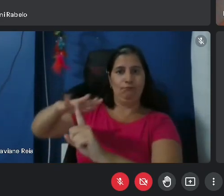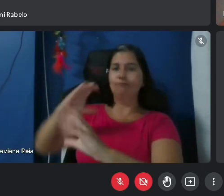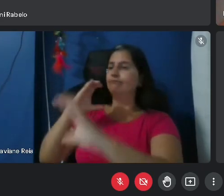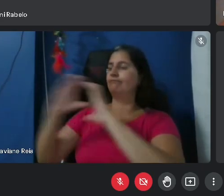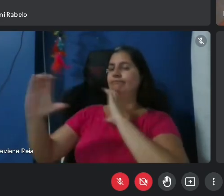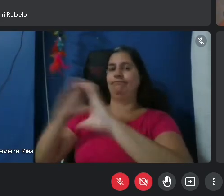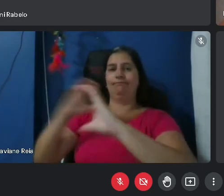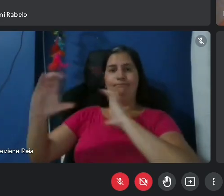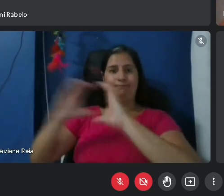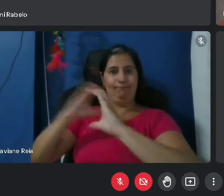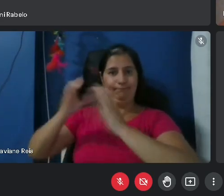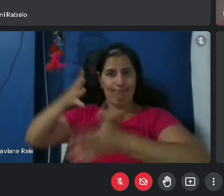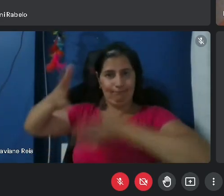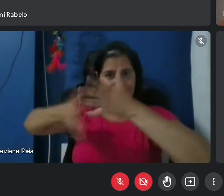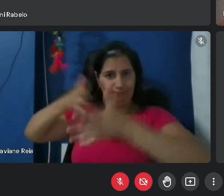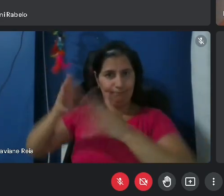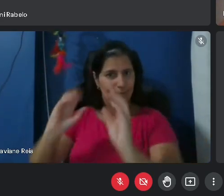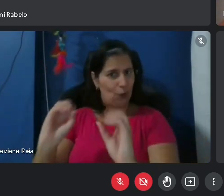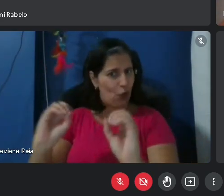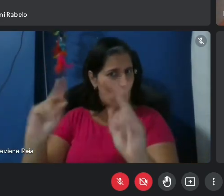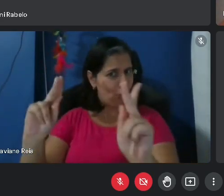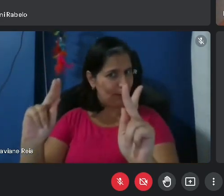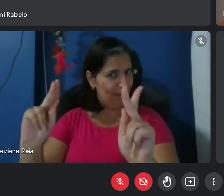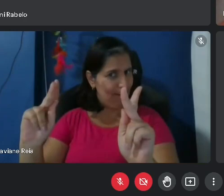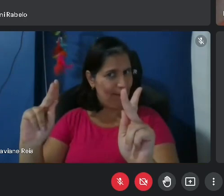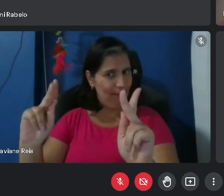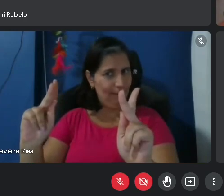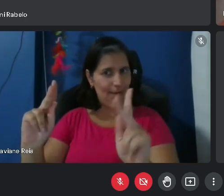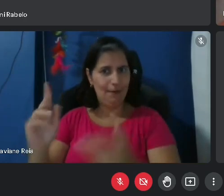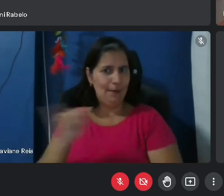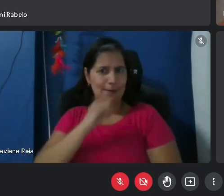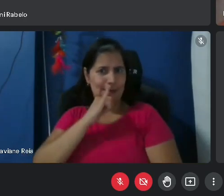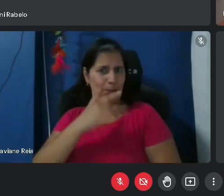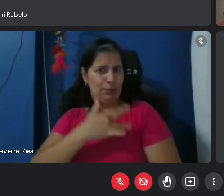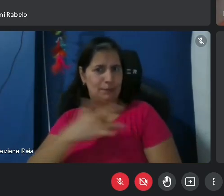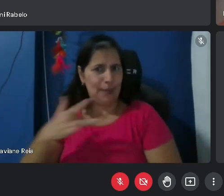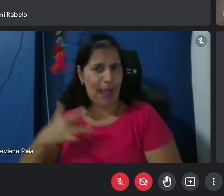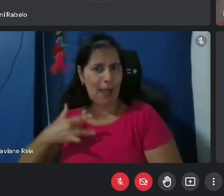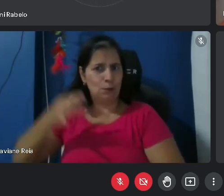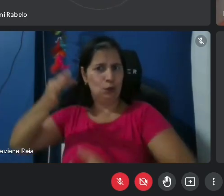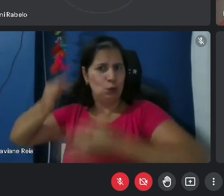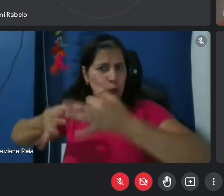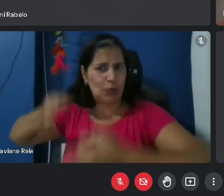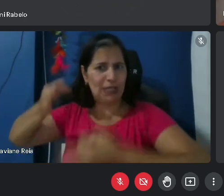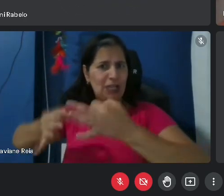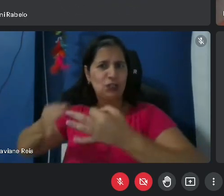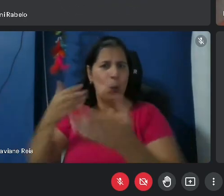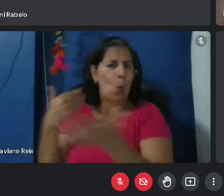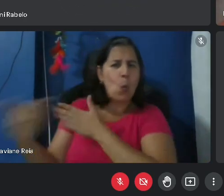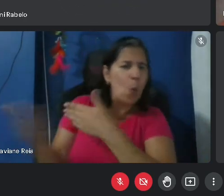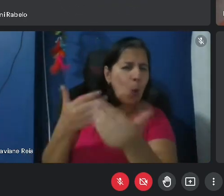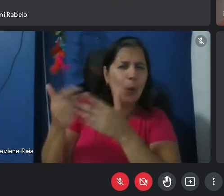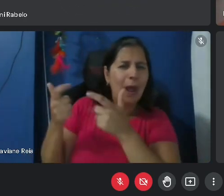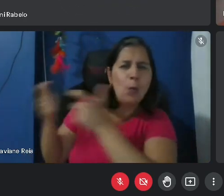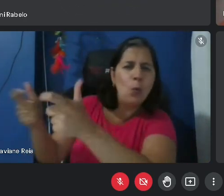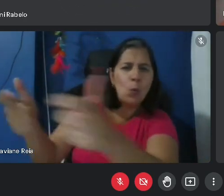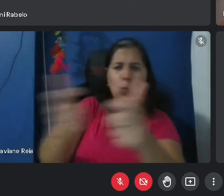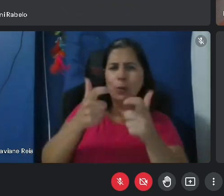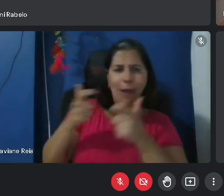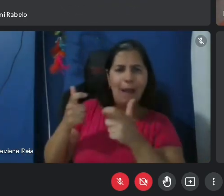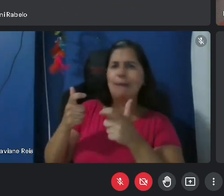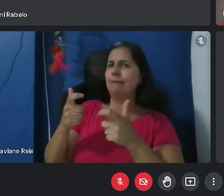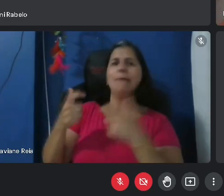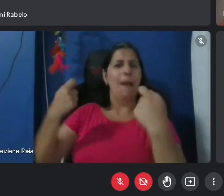né, para que toda a sociedade ela se comunique através da língua de sinais, ok? Por exemplo, na área da saúde, na